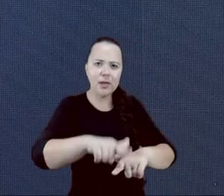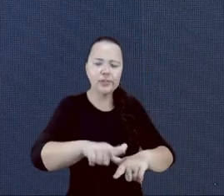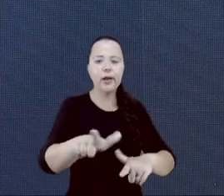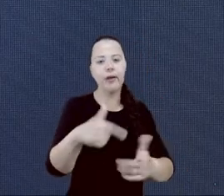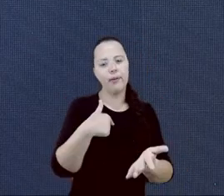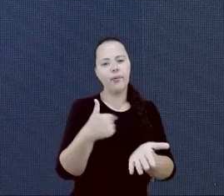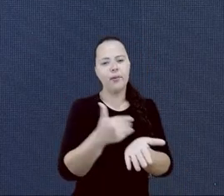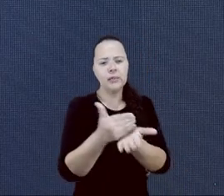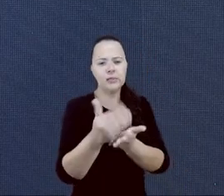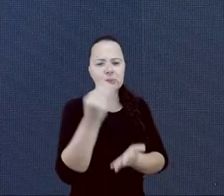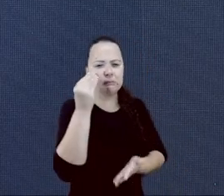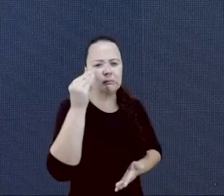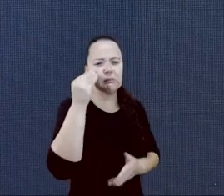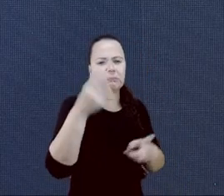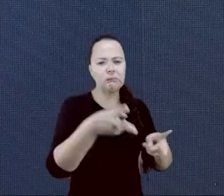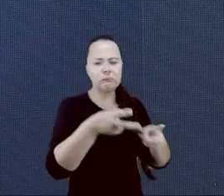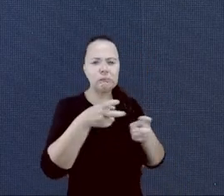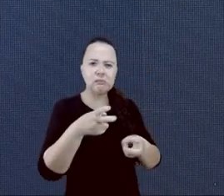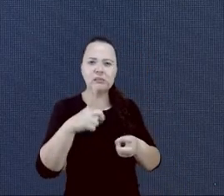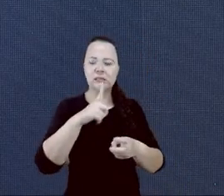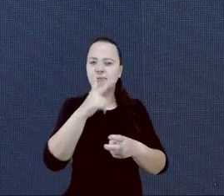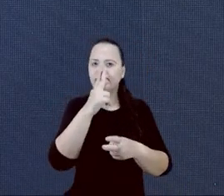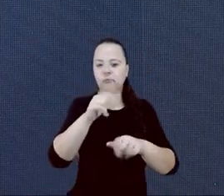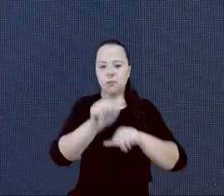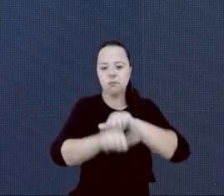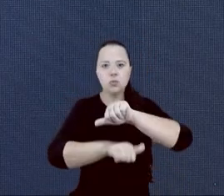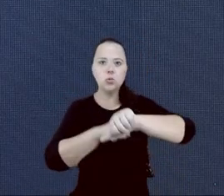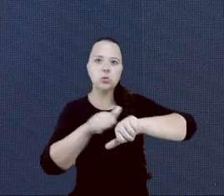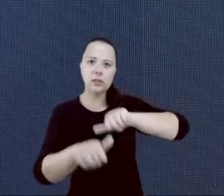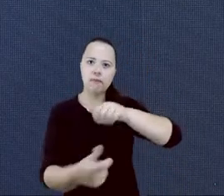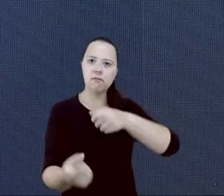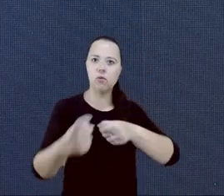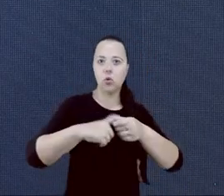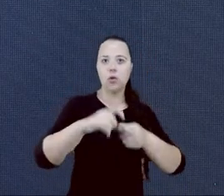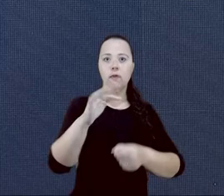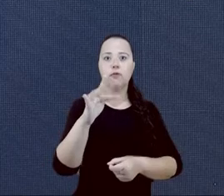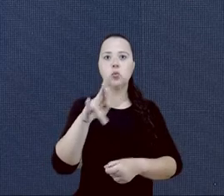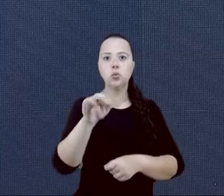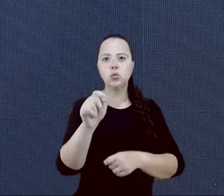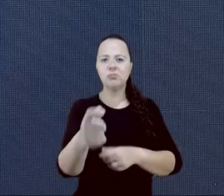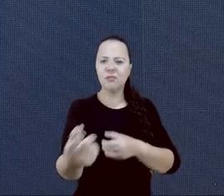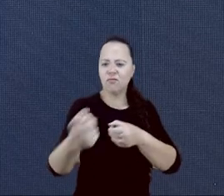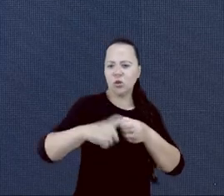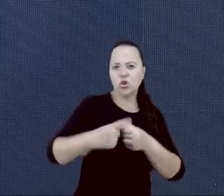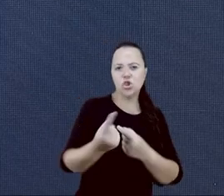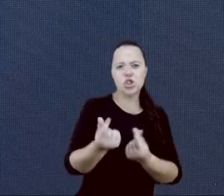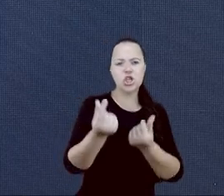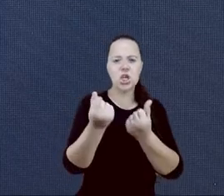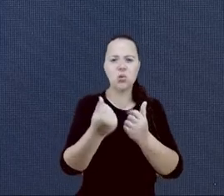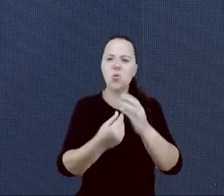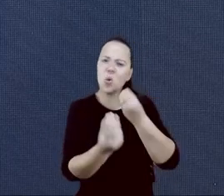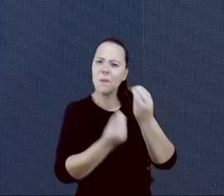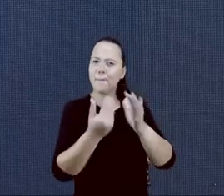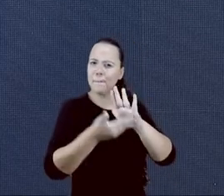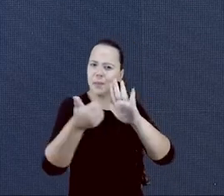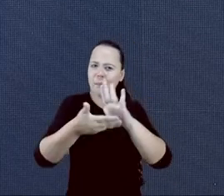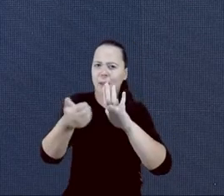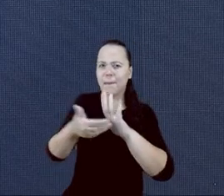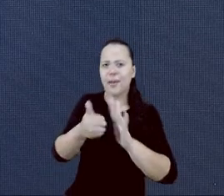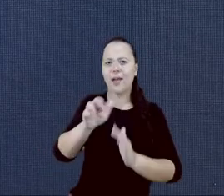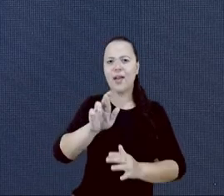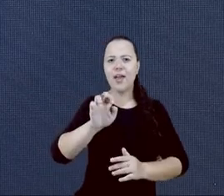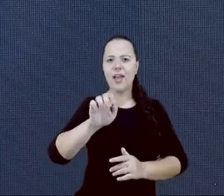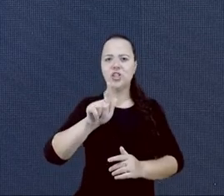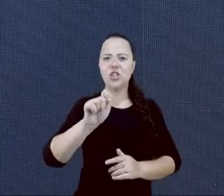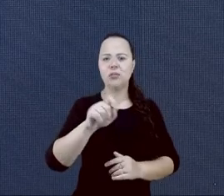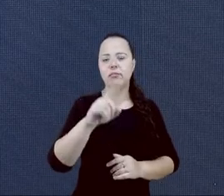uma uma onda de resgates em Fundos que muitas vezes para a natureza da nossa indústria né fundos com resgates de curto prazo de zero de um de